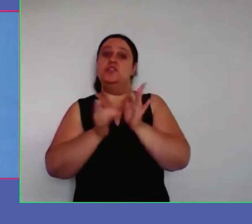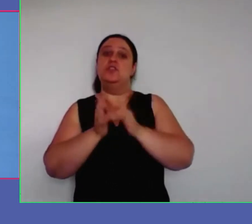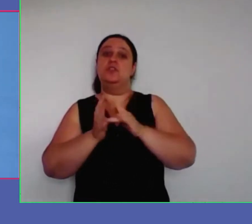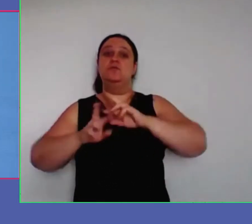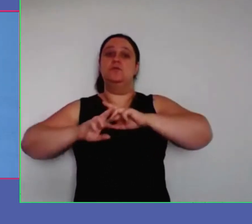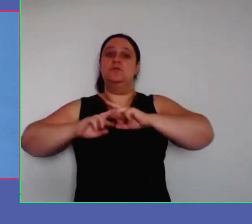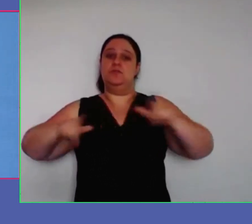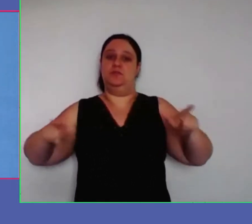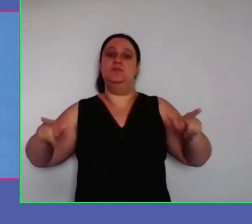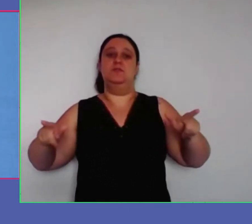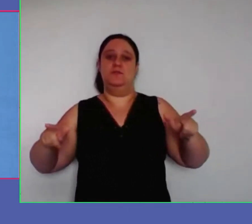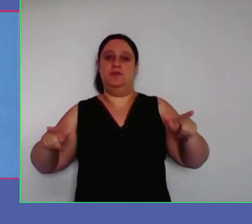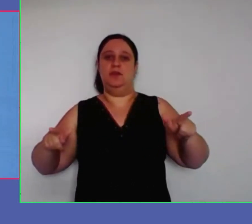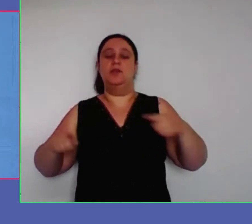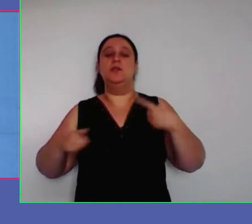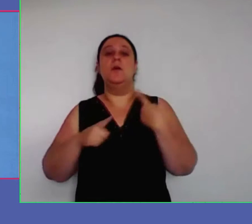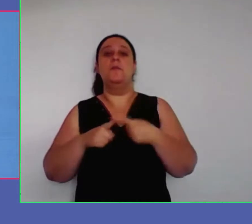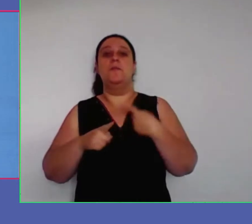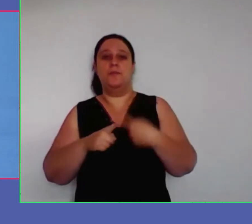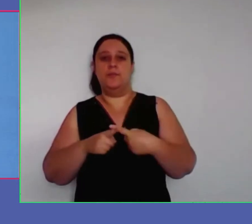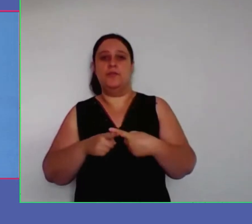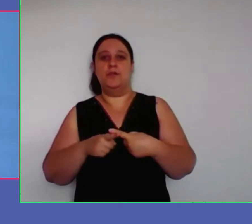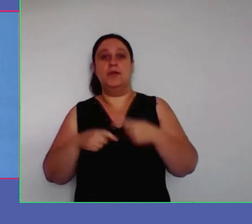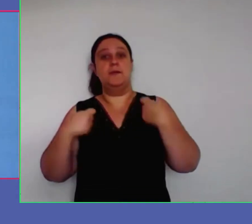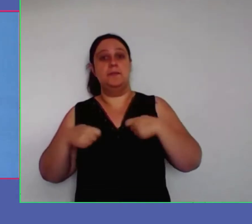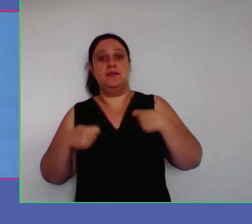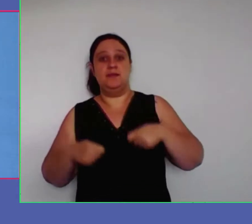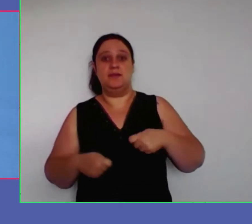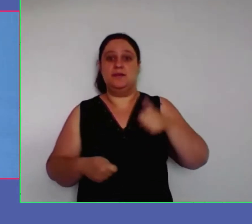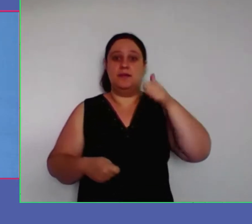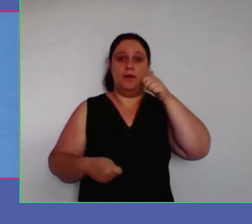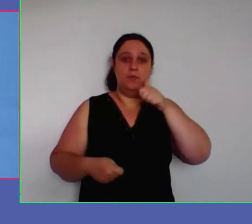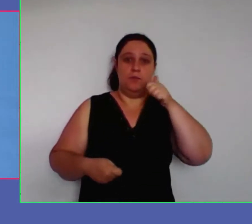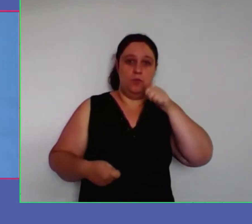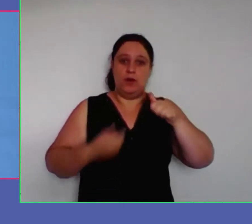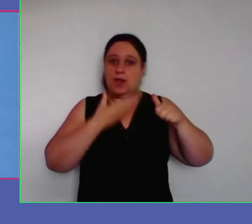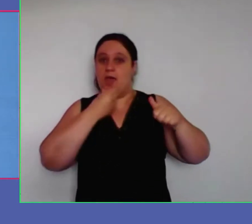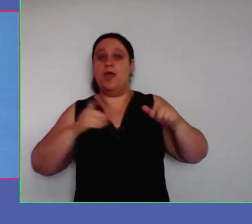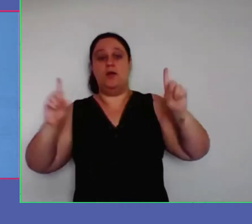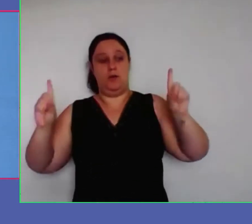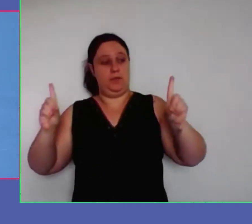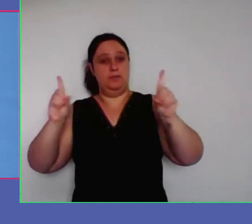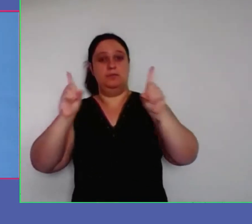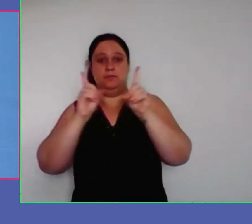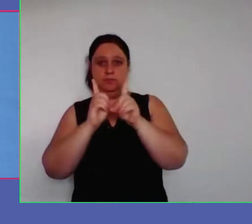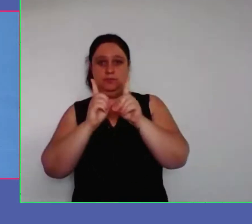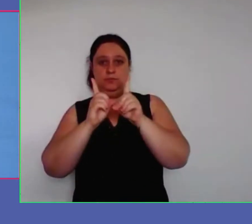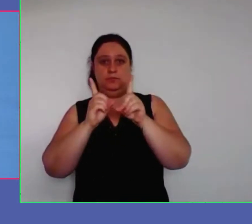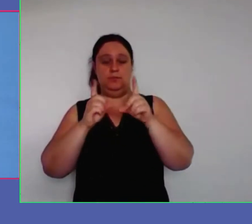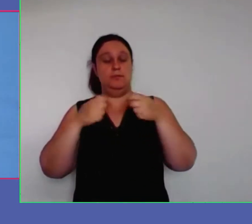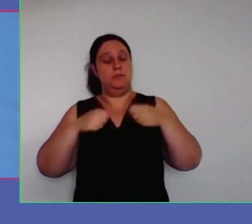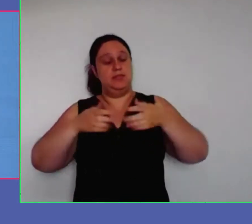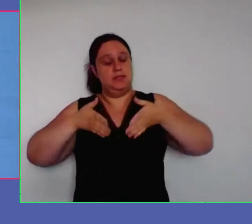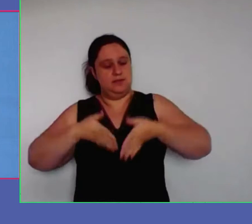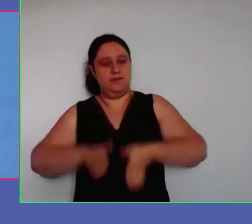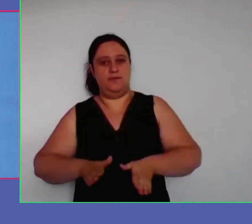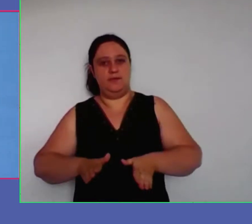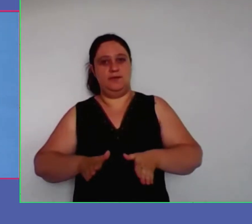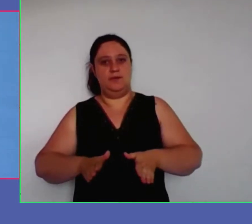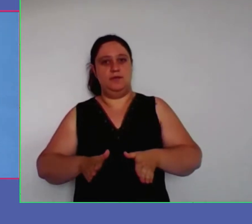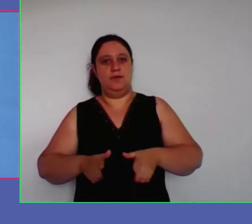de união entre homem e mulher. Mas Jesus nasceu de uma